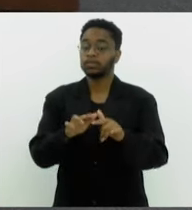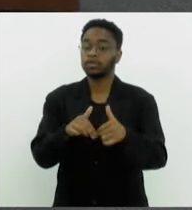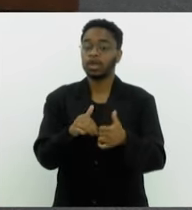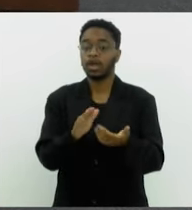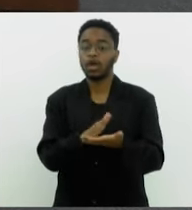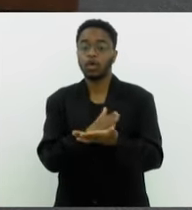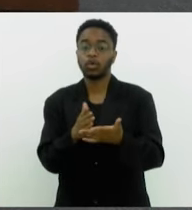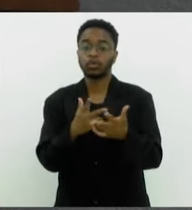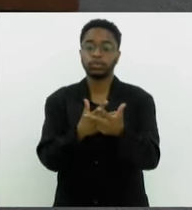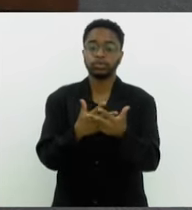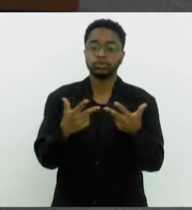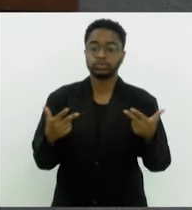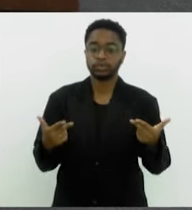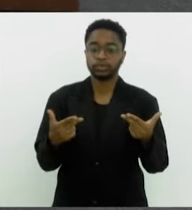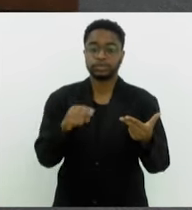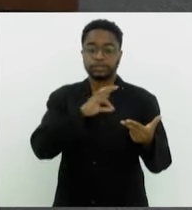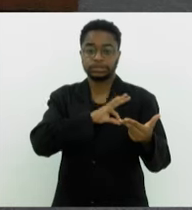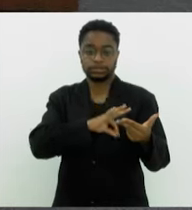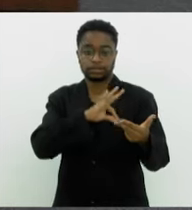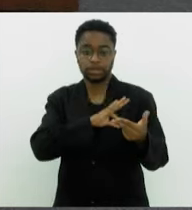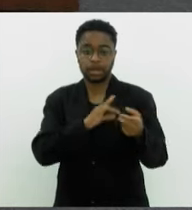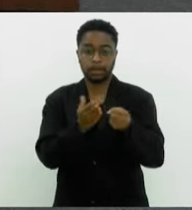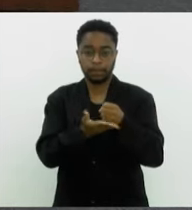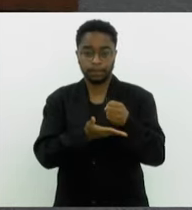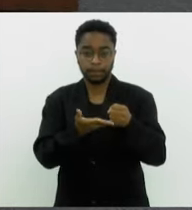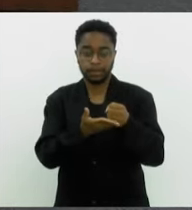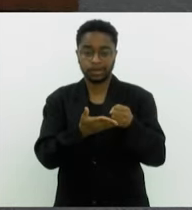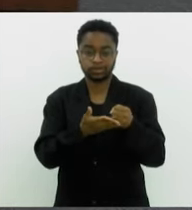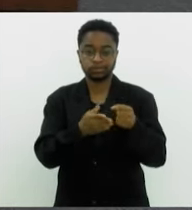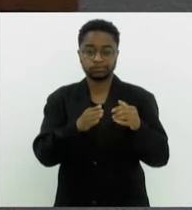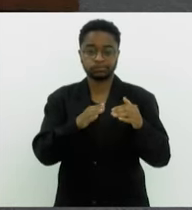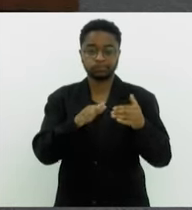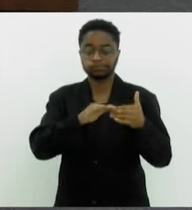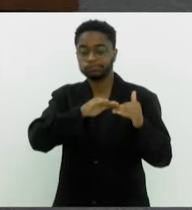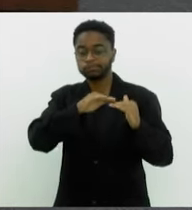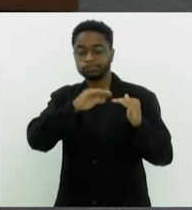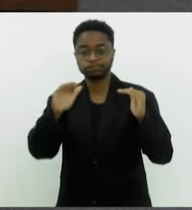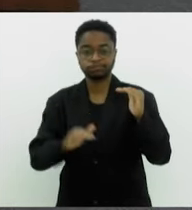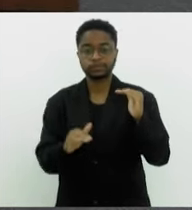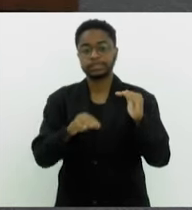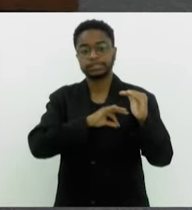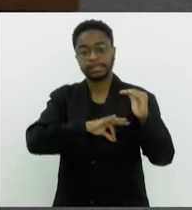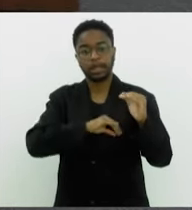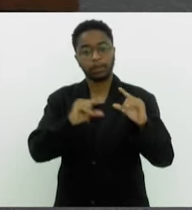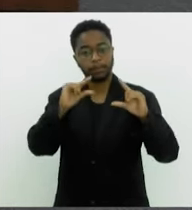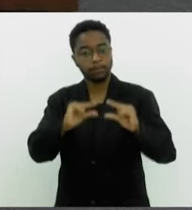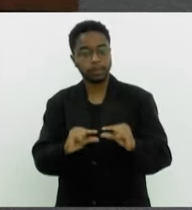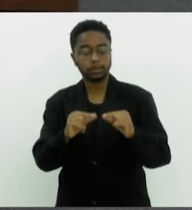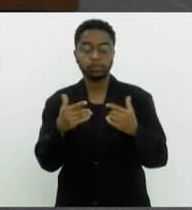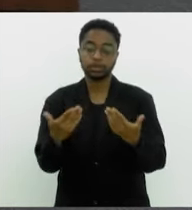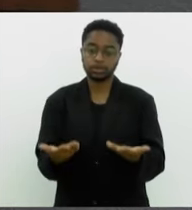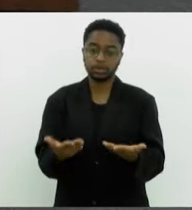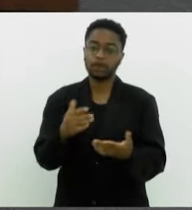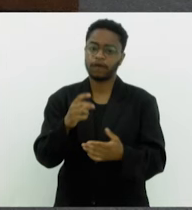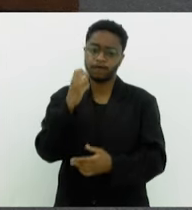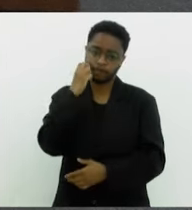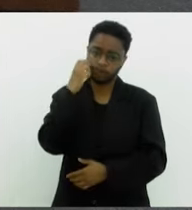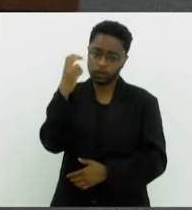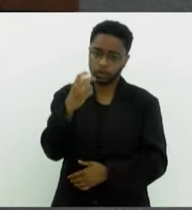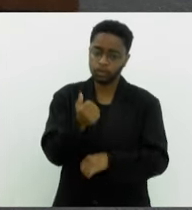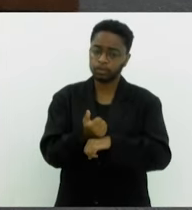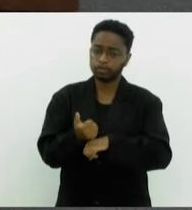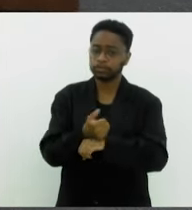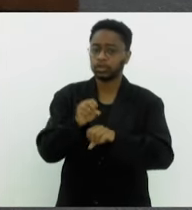pisos salariais são abaixo de um salário mínimo. É uma situação realmente vergonhosa que profissionais de educação do Estado do Rio de